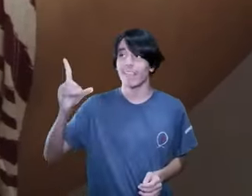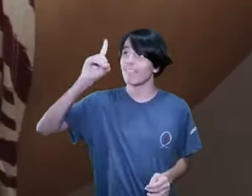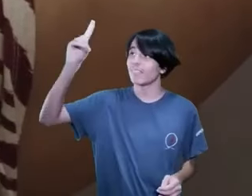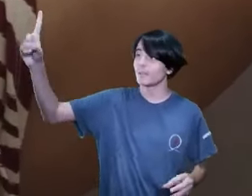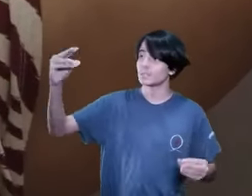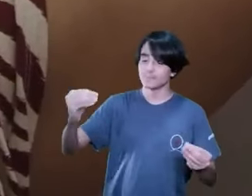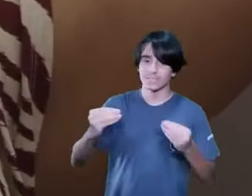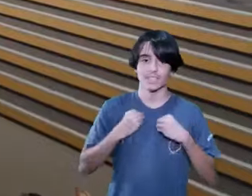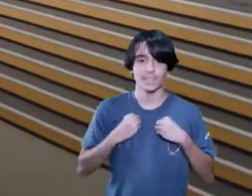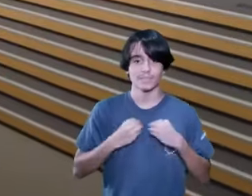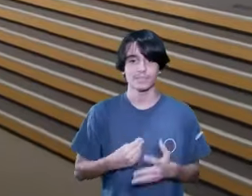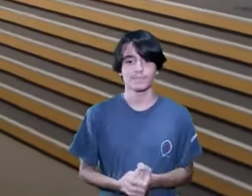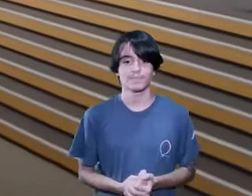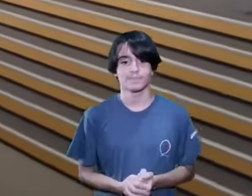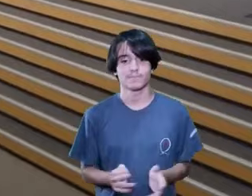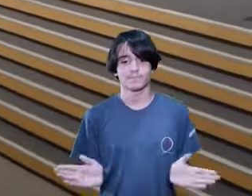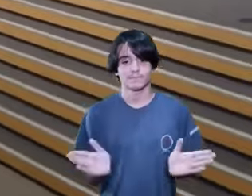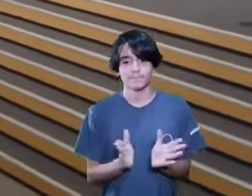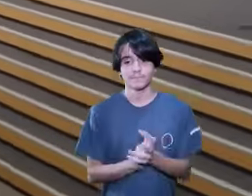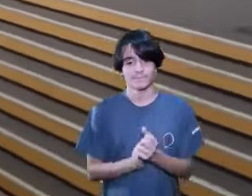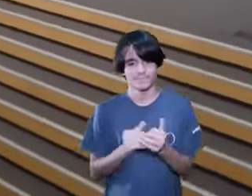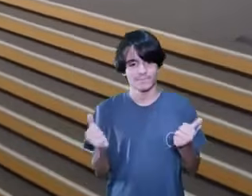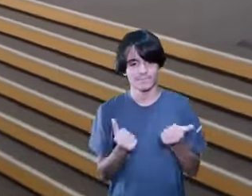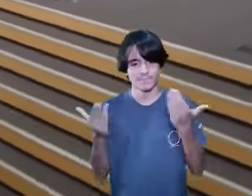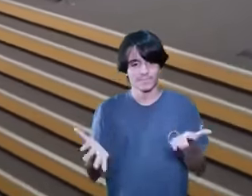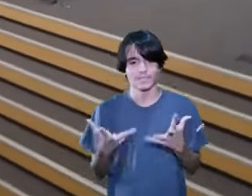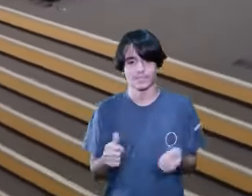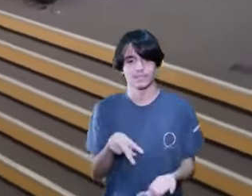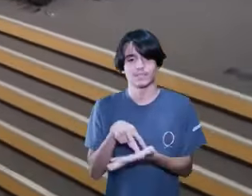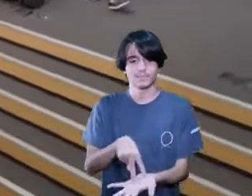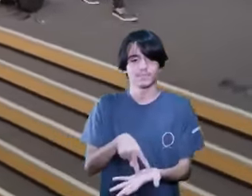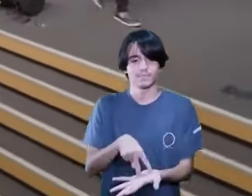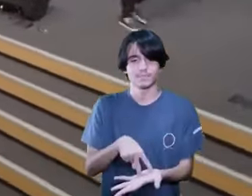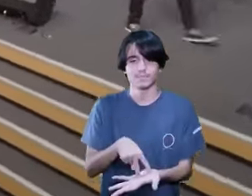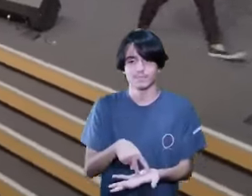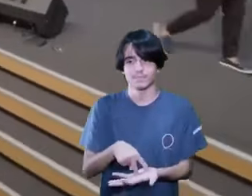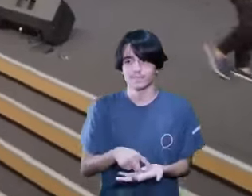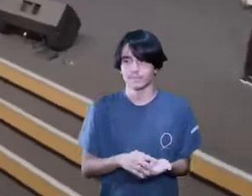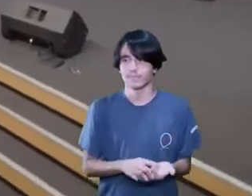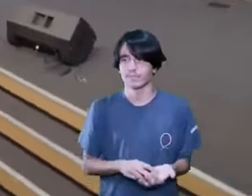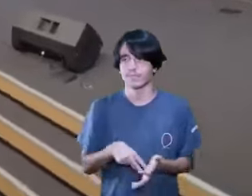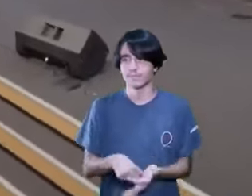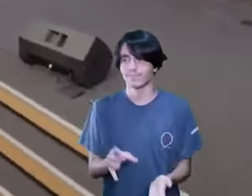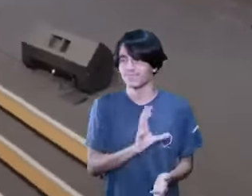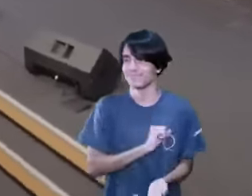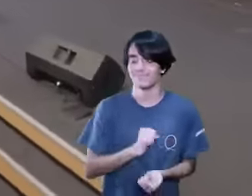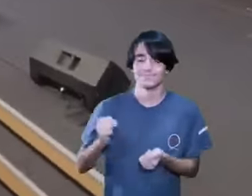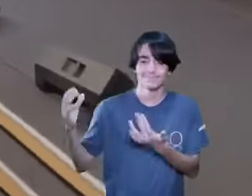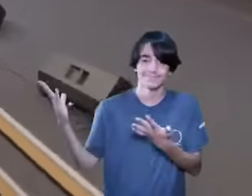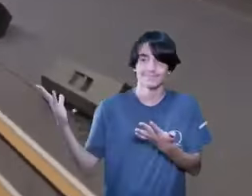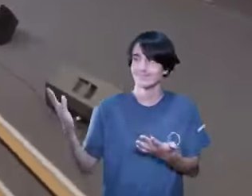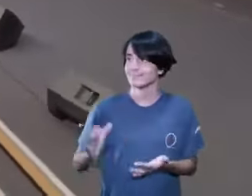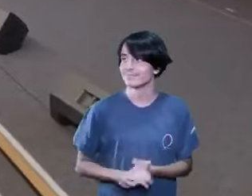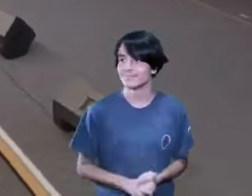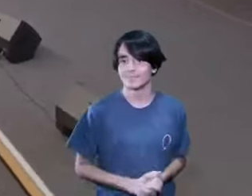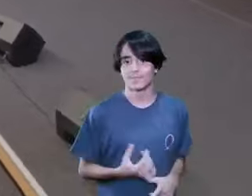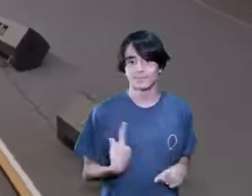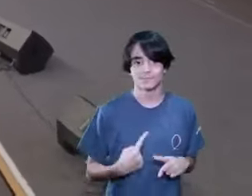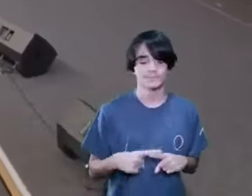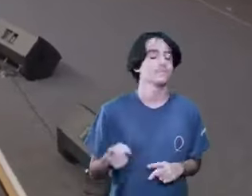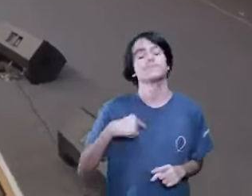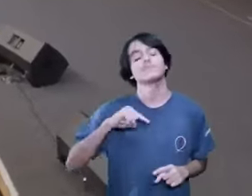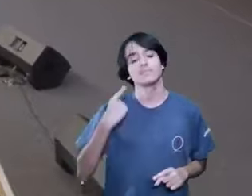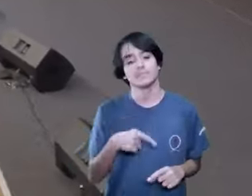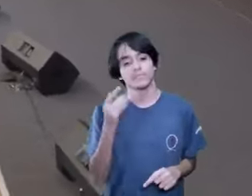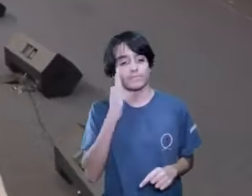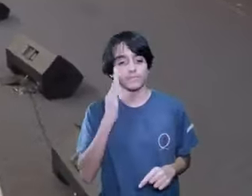vem do Senhor. Ah, vamos ficar em pé, João. Mas em pé, adorando. Adorando, porque sabemos